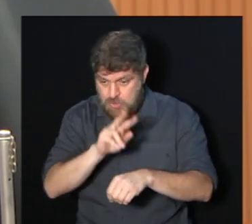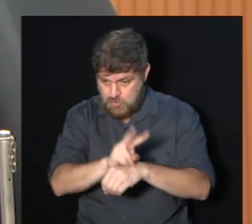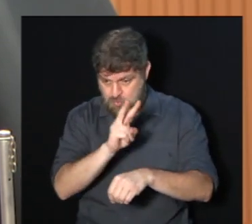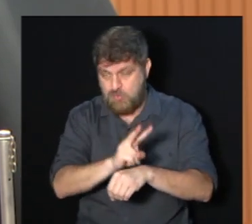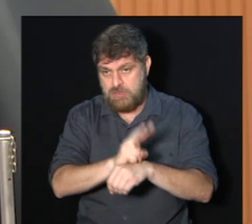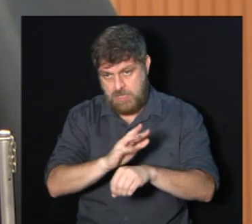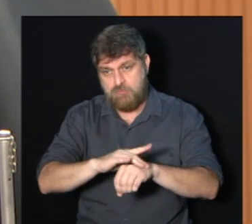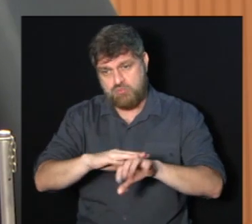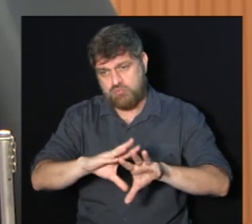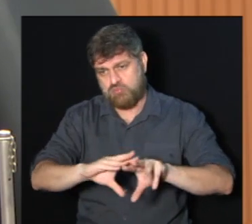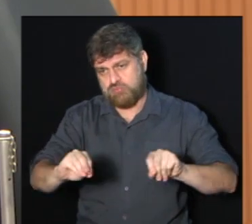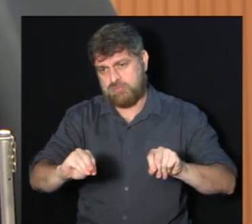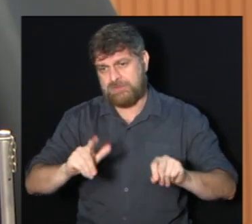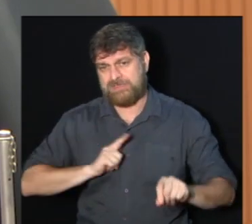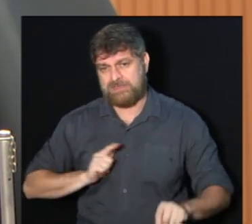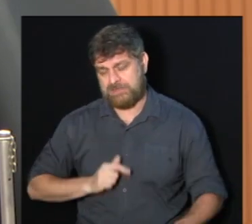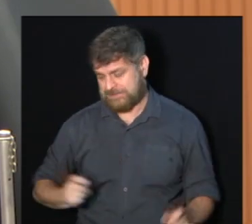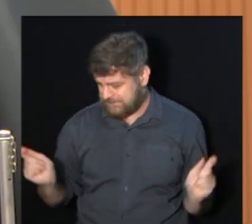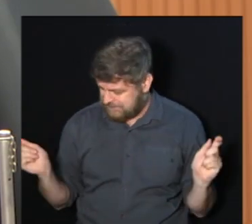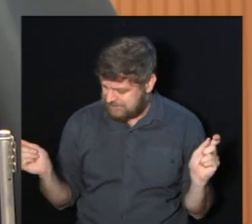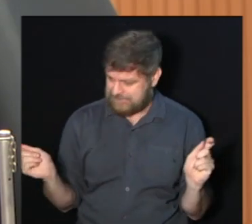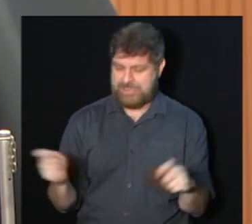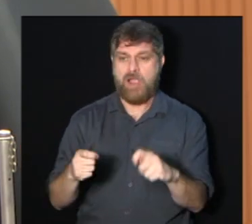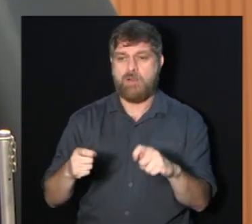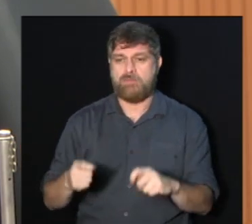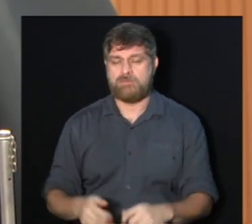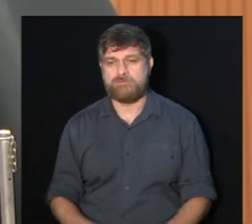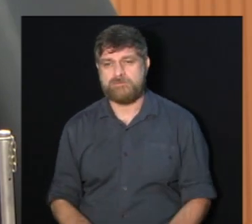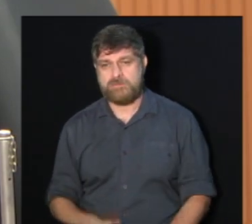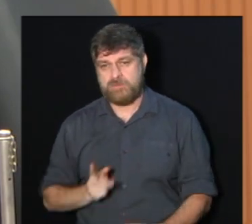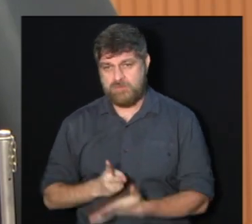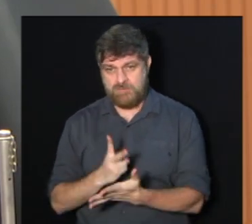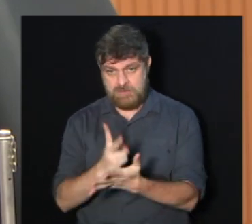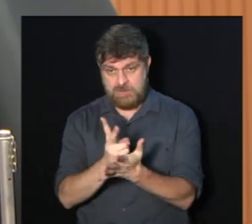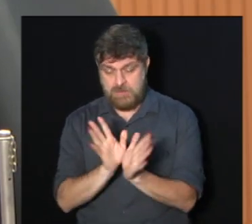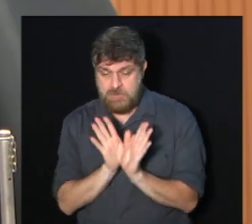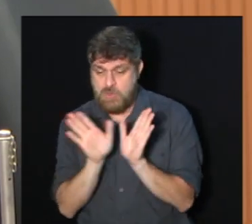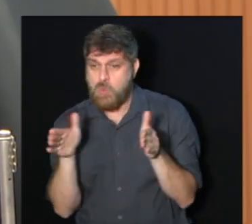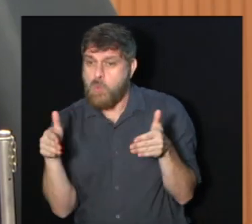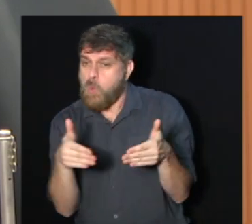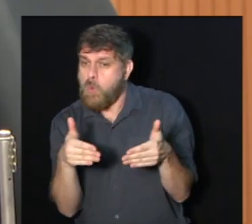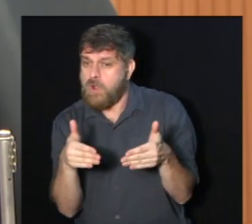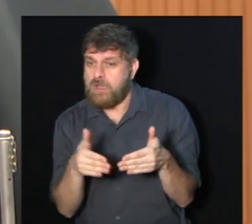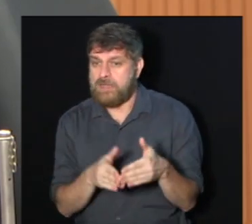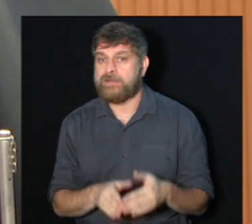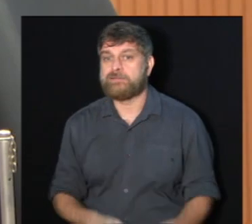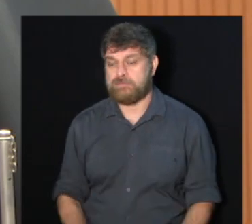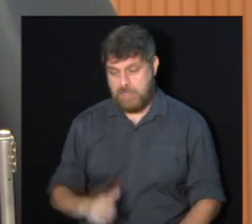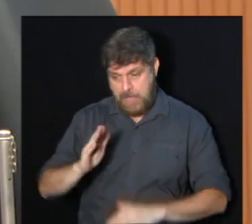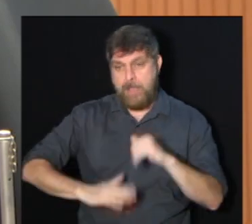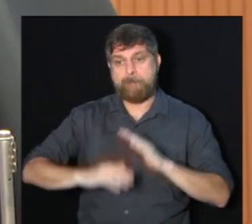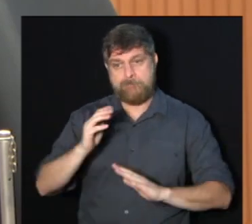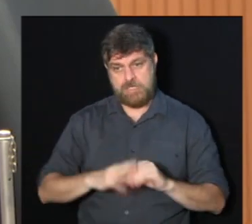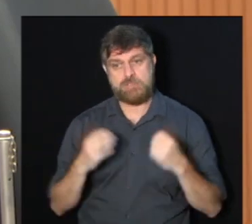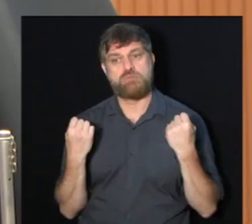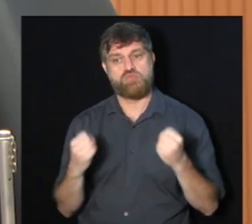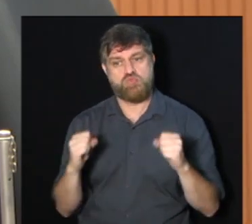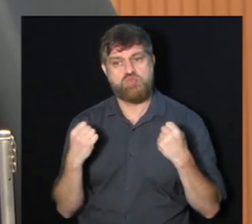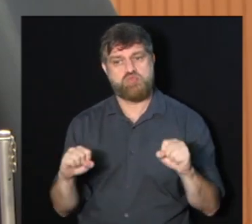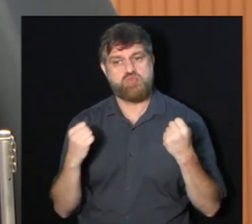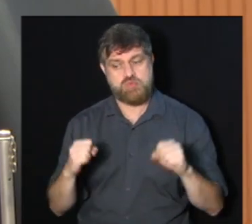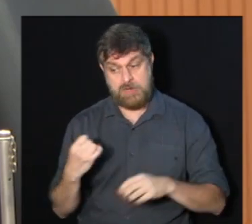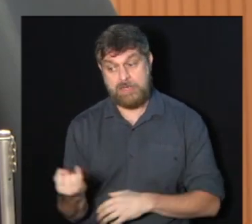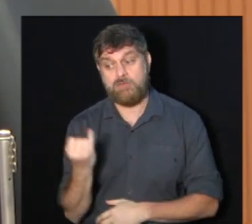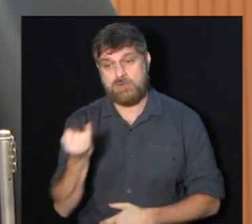consegue bons resultados aí. Sempre dando foco, né, para a atividade física. Qual que é o